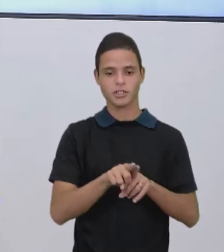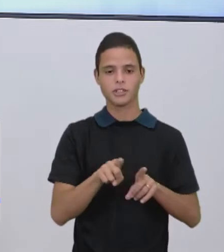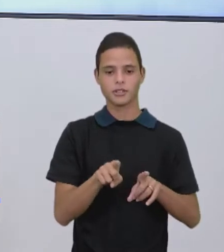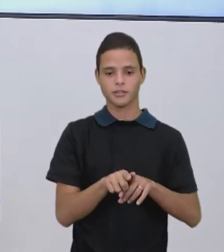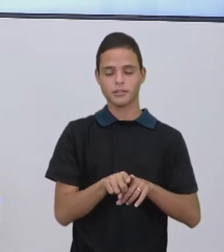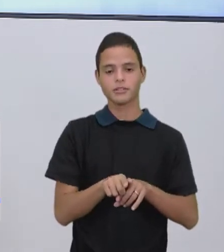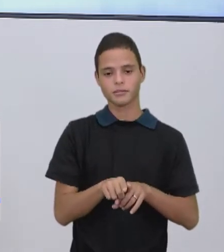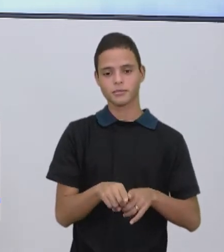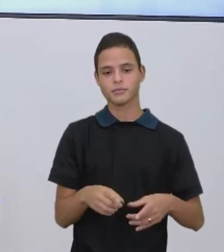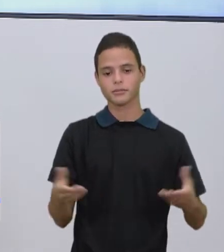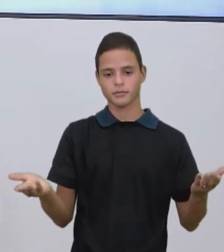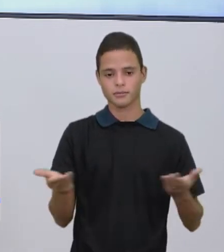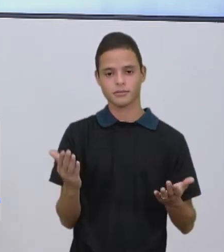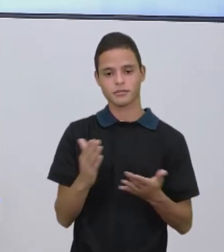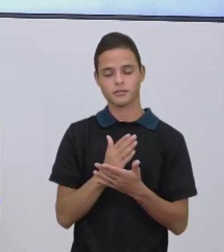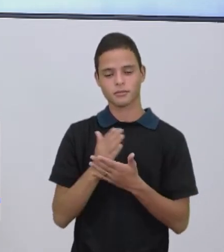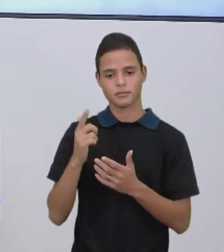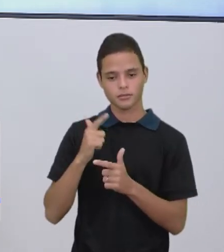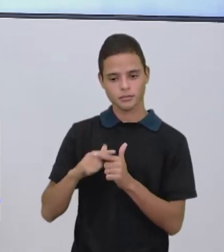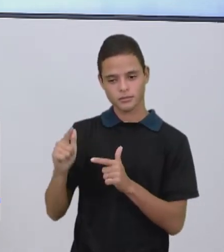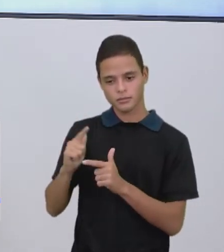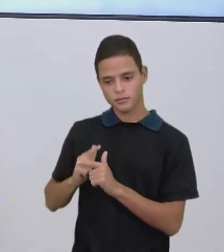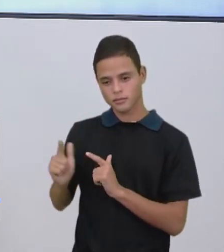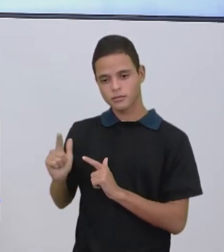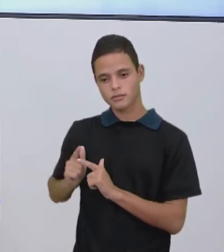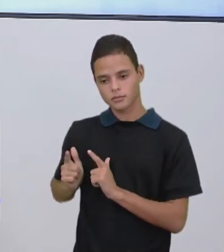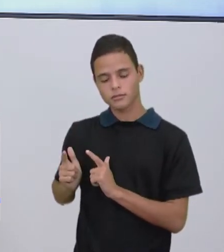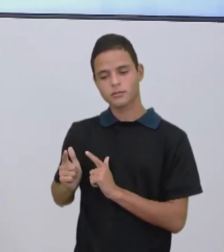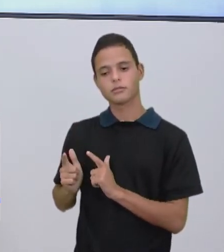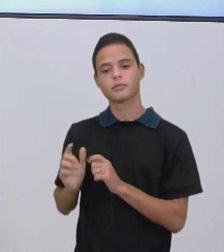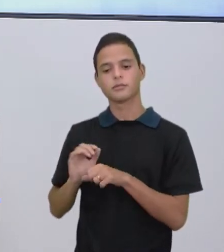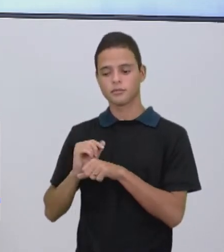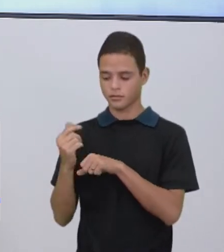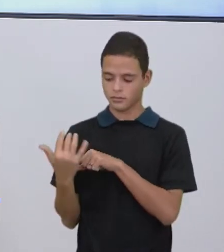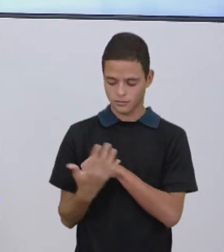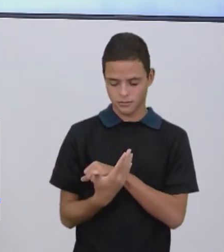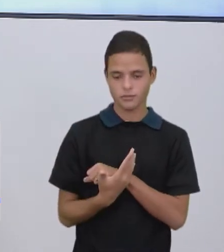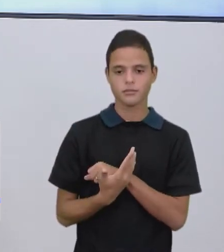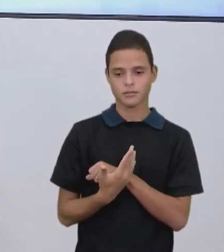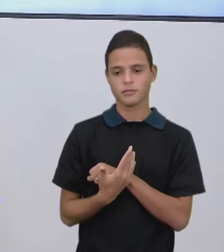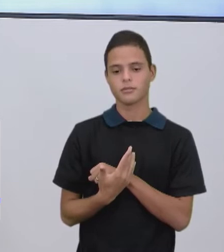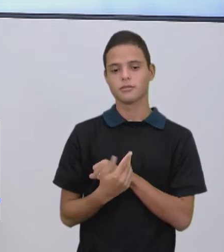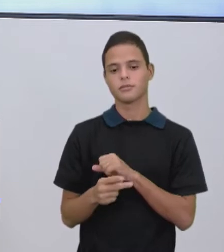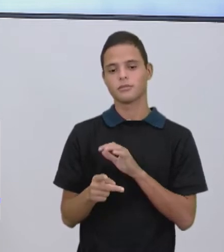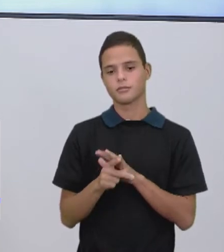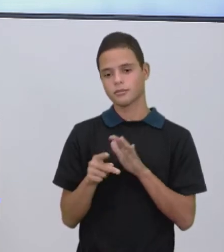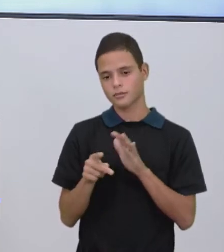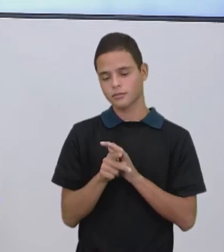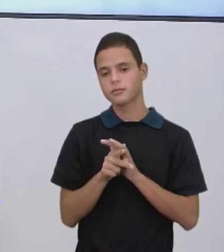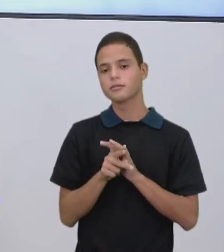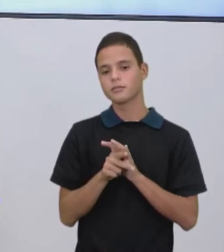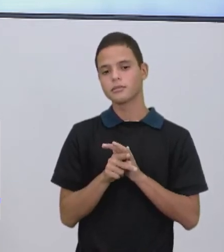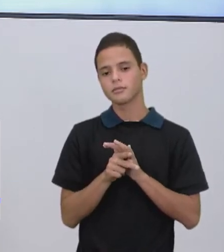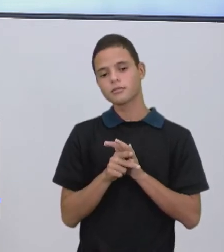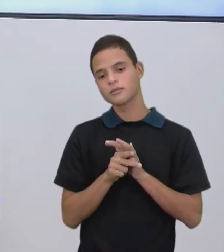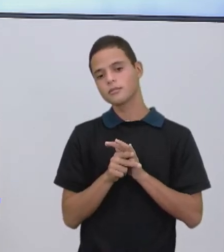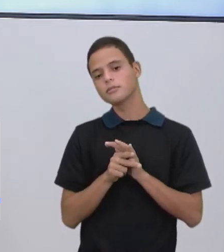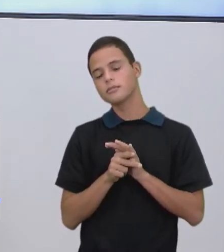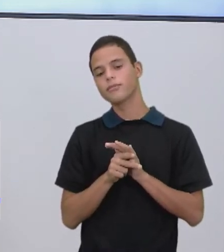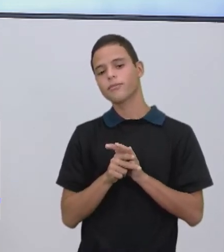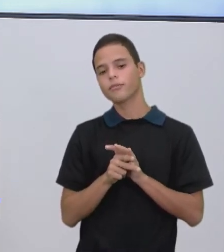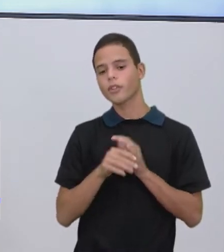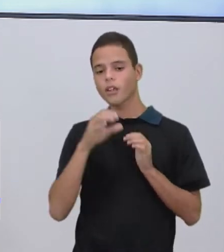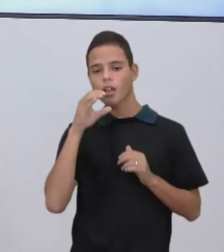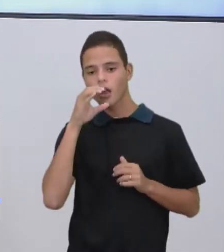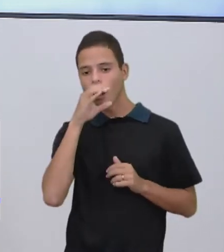E agora com os problemas da pandemia, esse recurso, né, o uso da lenha para calor, para fornecer aquecimento